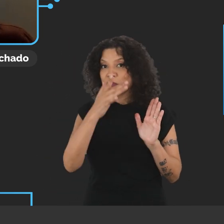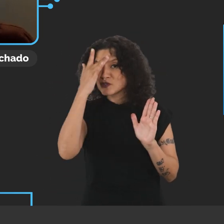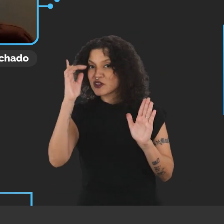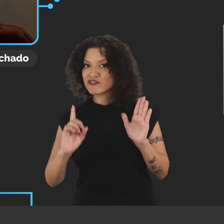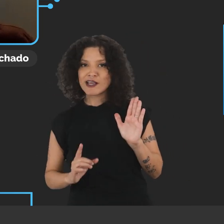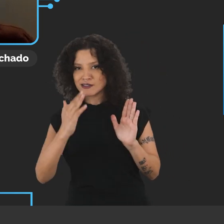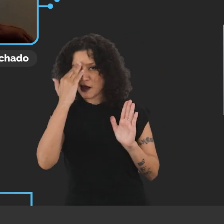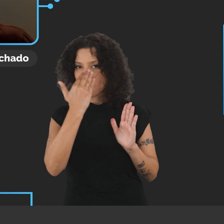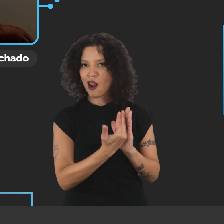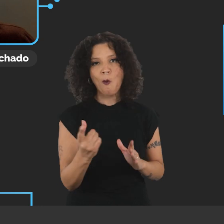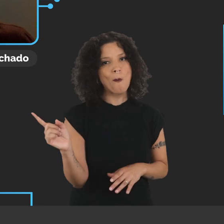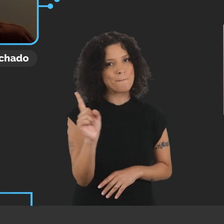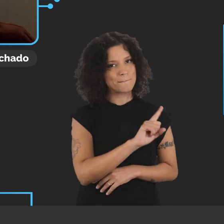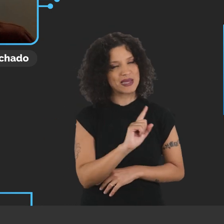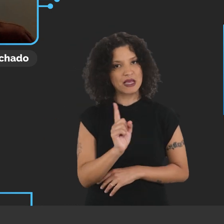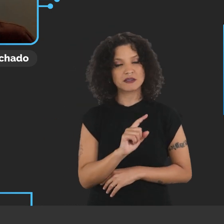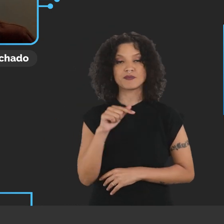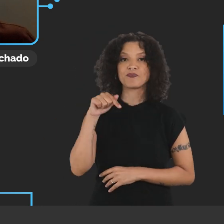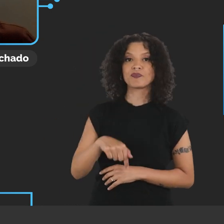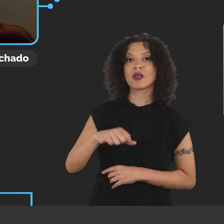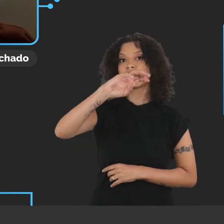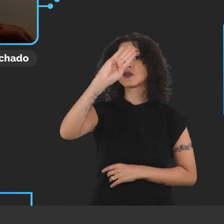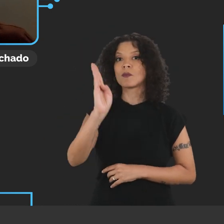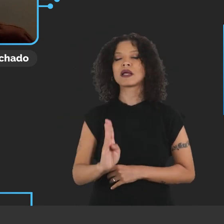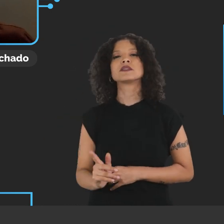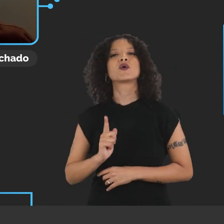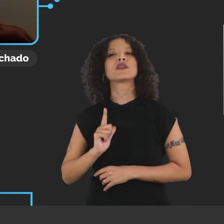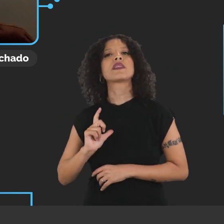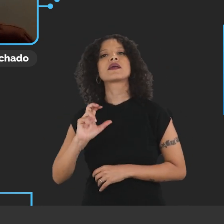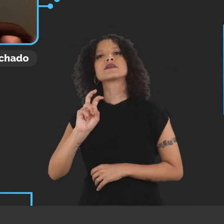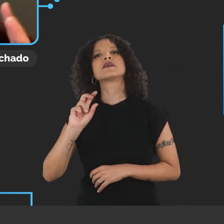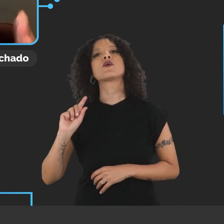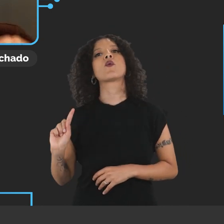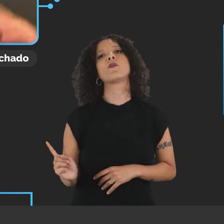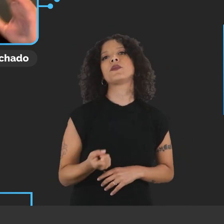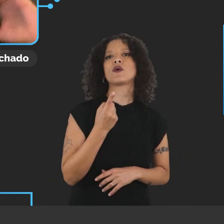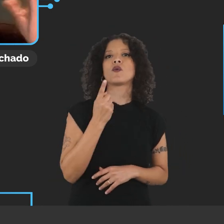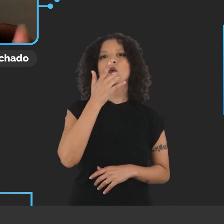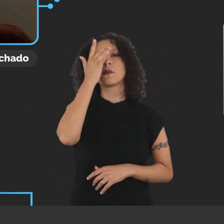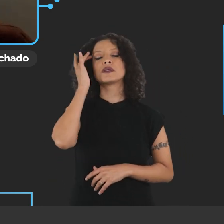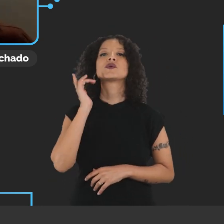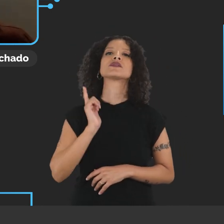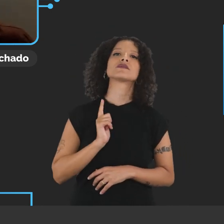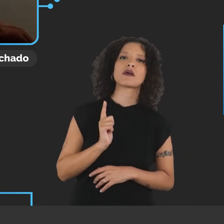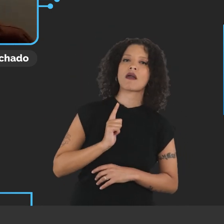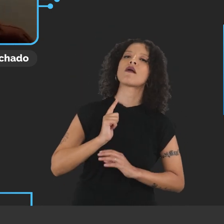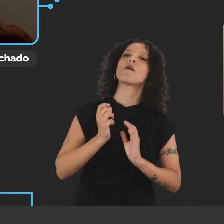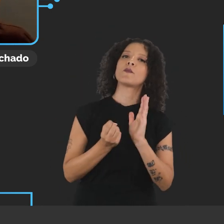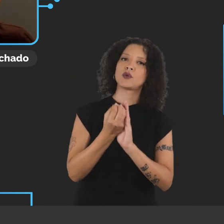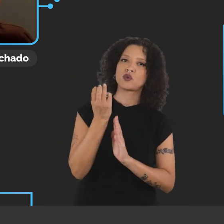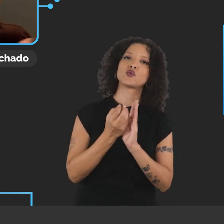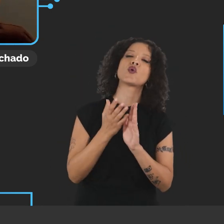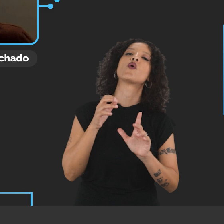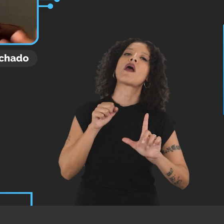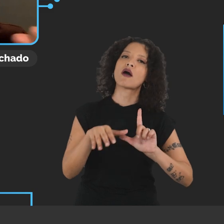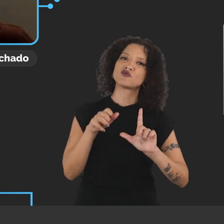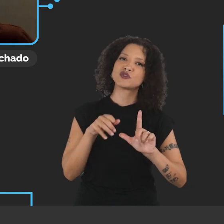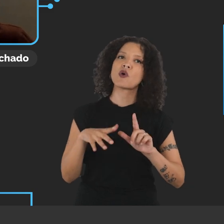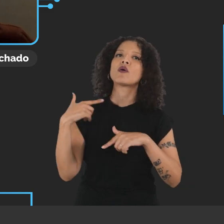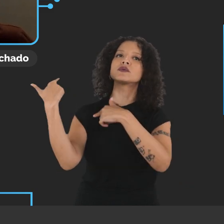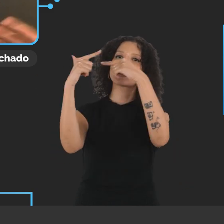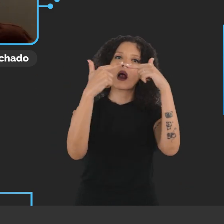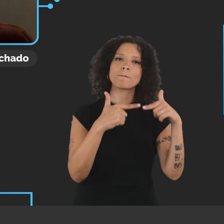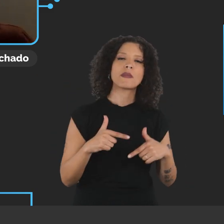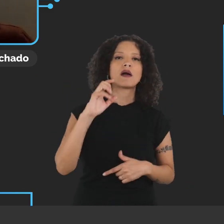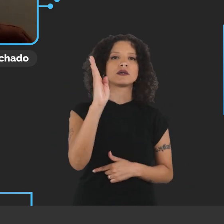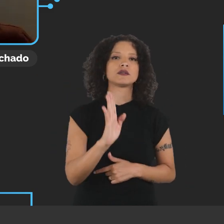pessoas com deficiência. No Brasil, hoje, existem cerca de quase 5 mil, na verdade, produtoras de